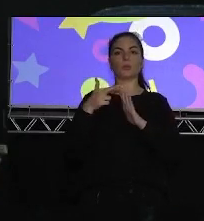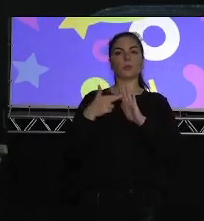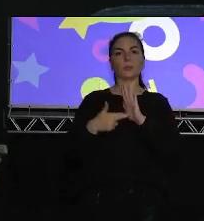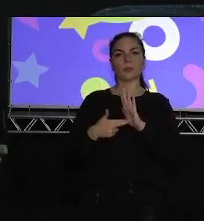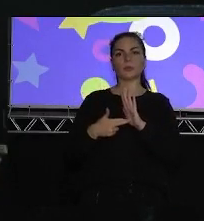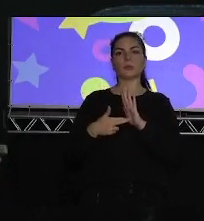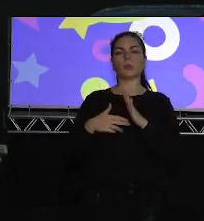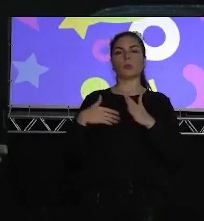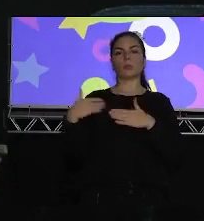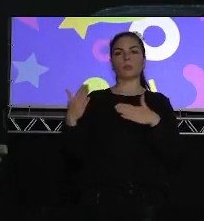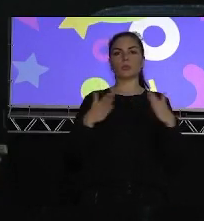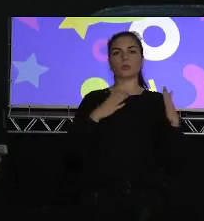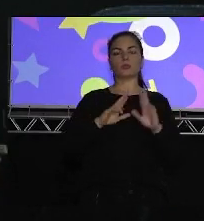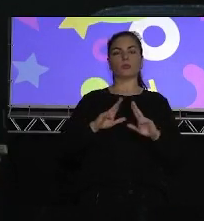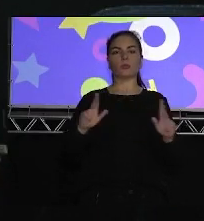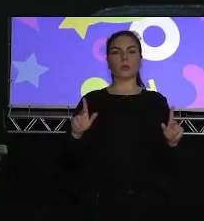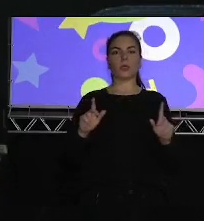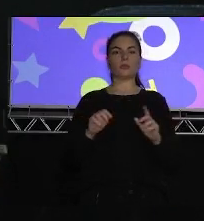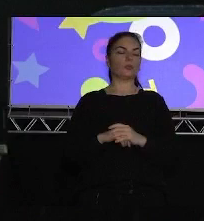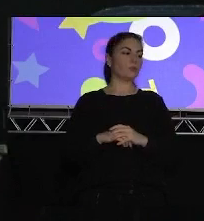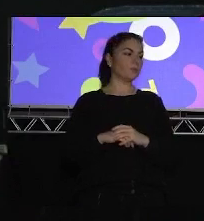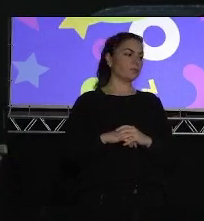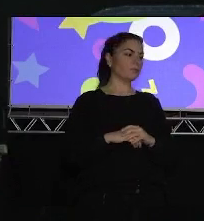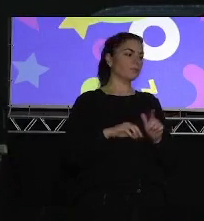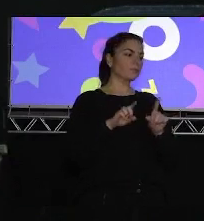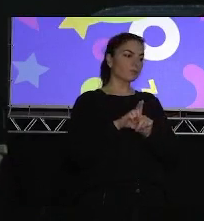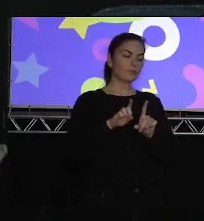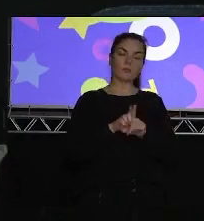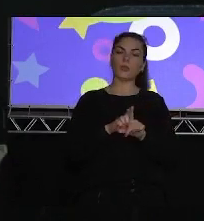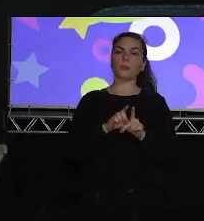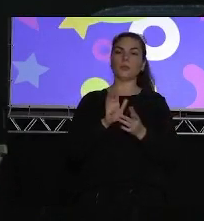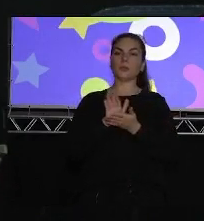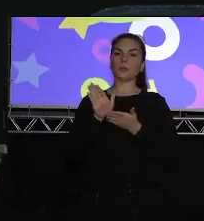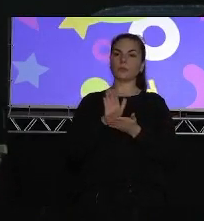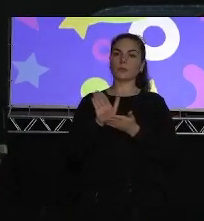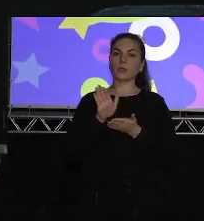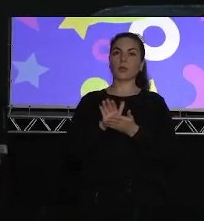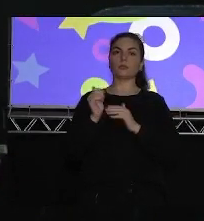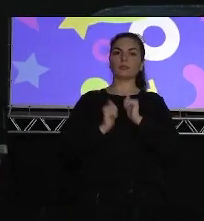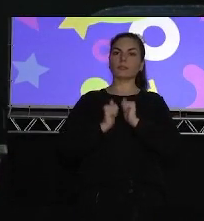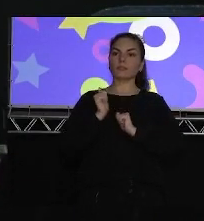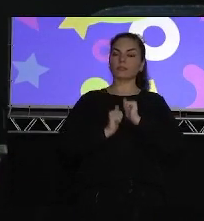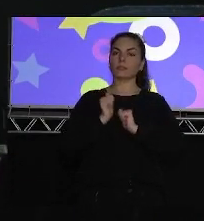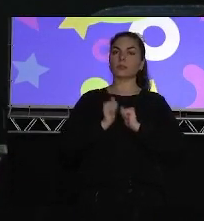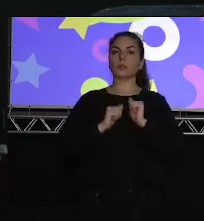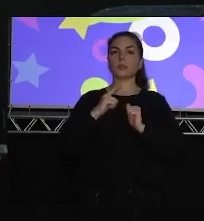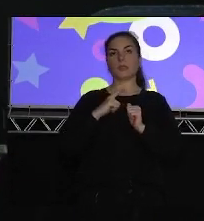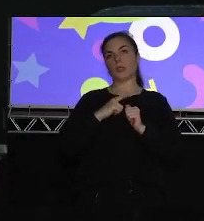processo diferente do que... E sem contar as indústrias, né, as fábricas, né, que tem todo um outro